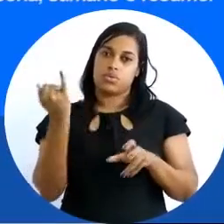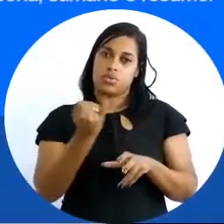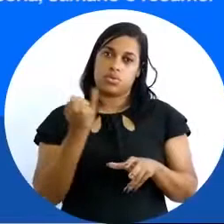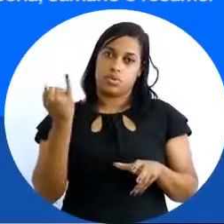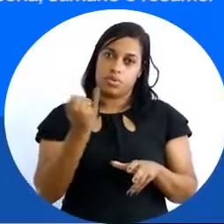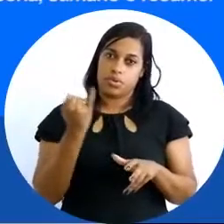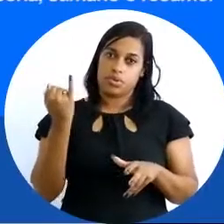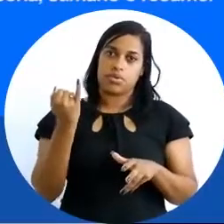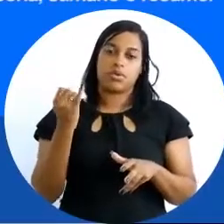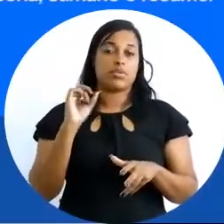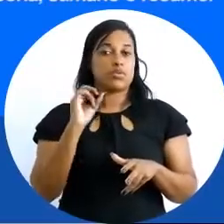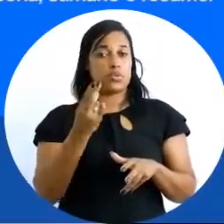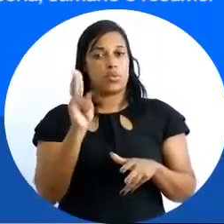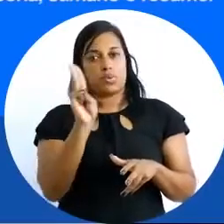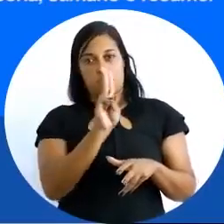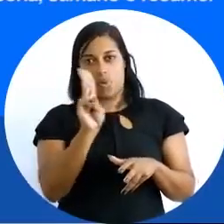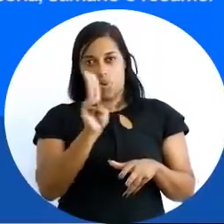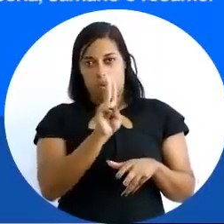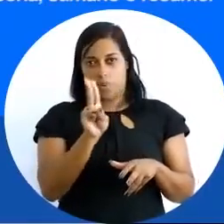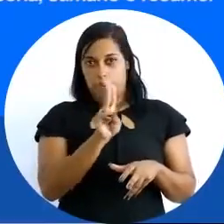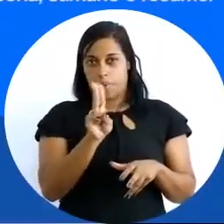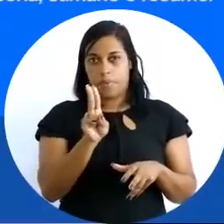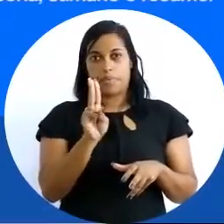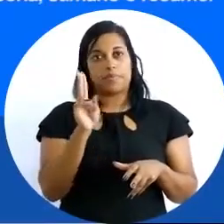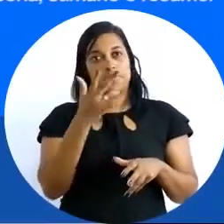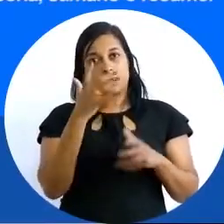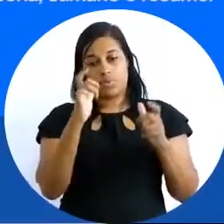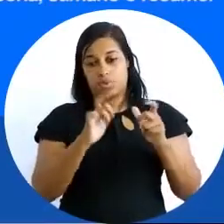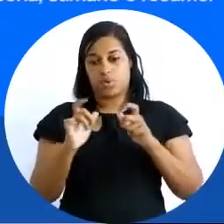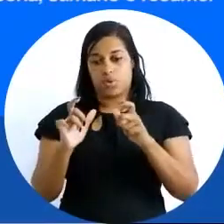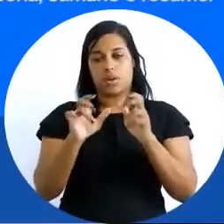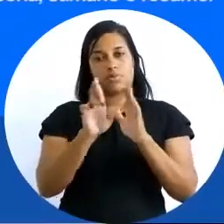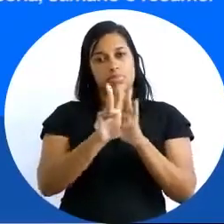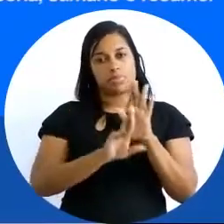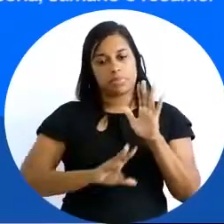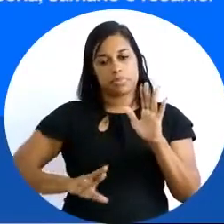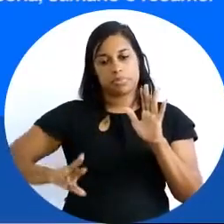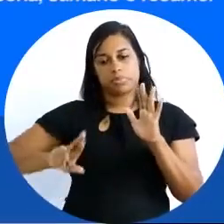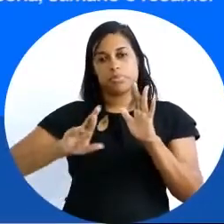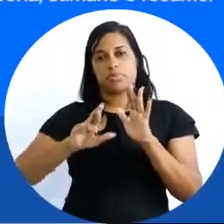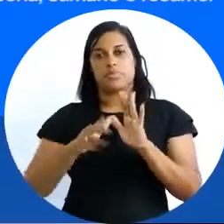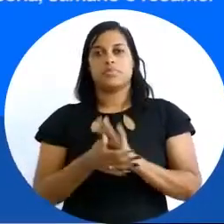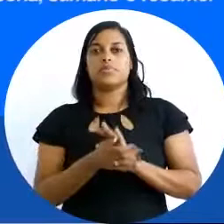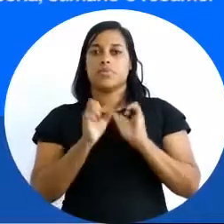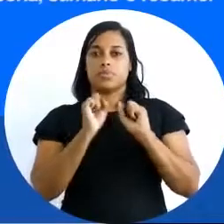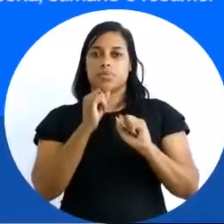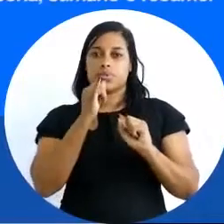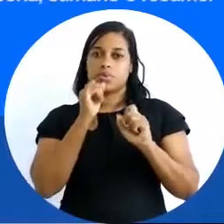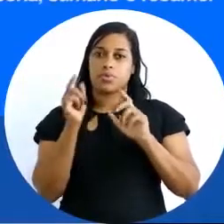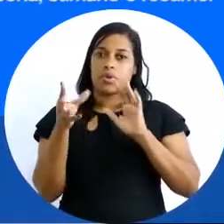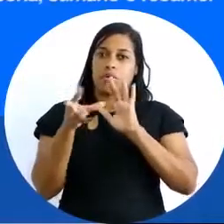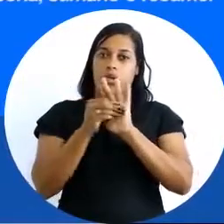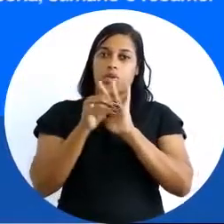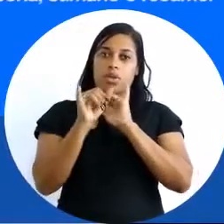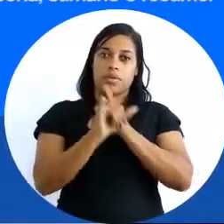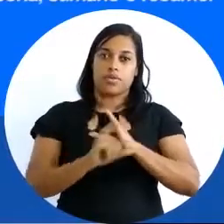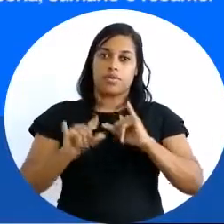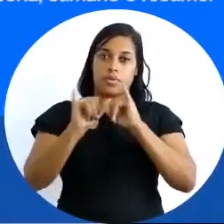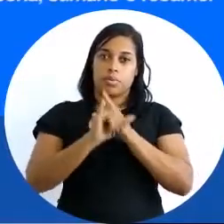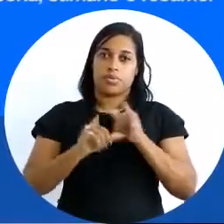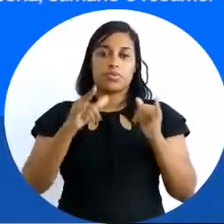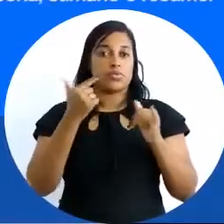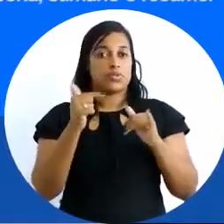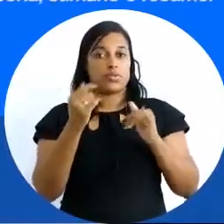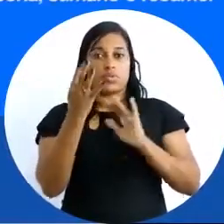relevantes, ou nomes de lugares, etc. Eu posso colocar também informações que não estejam